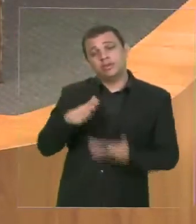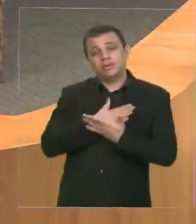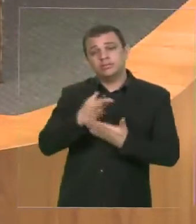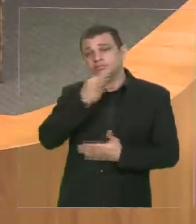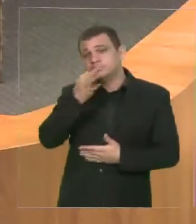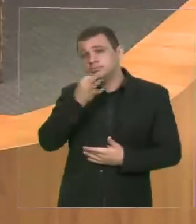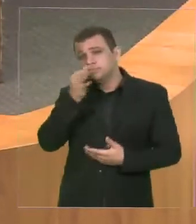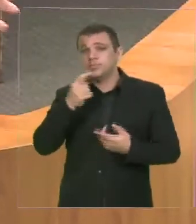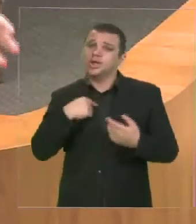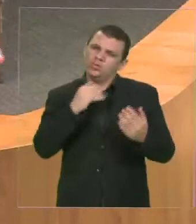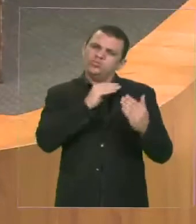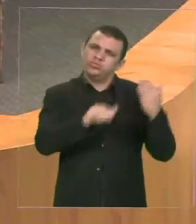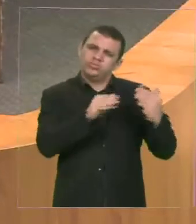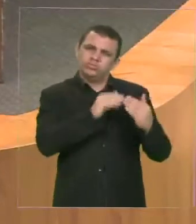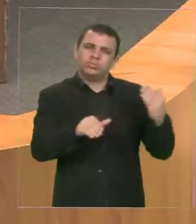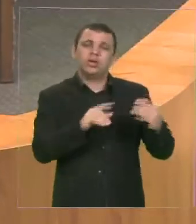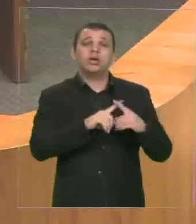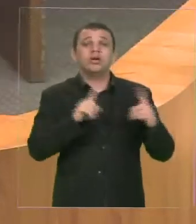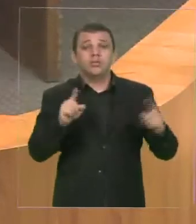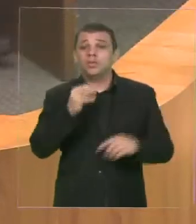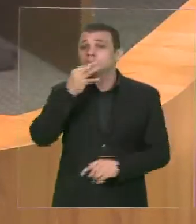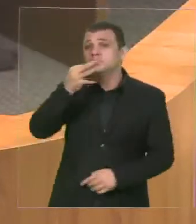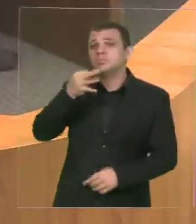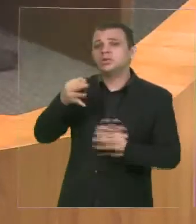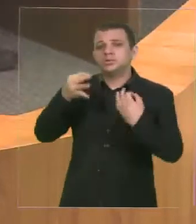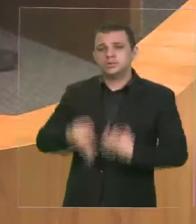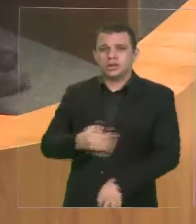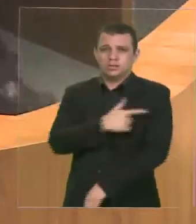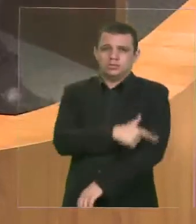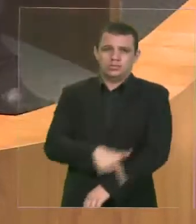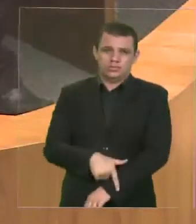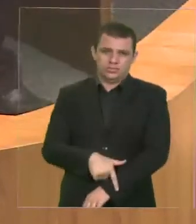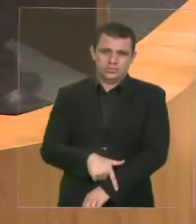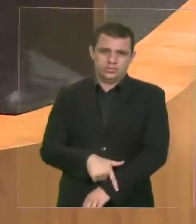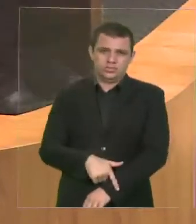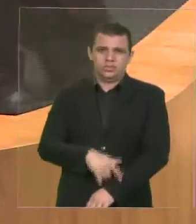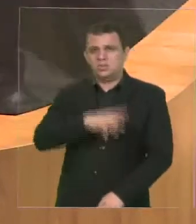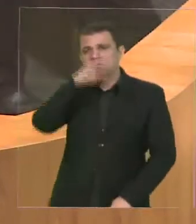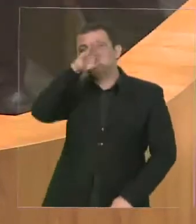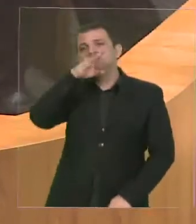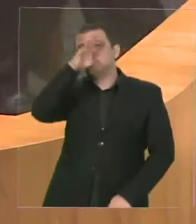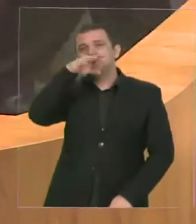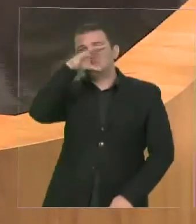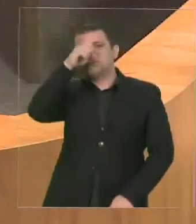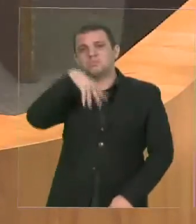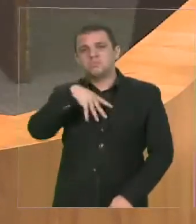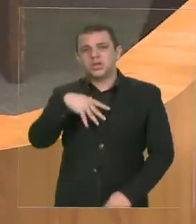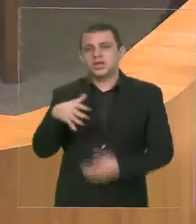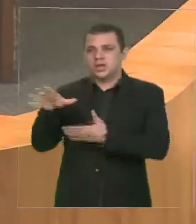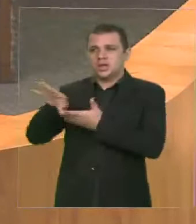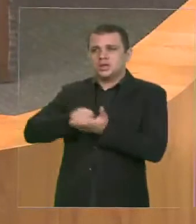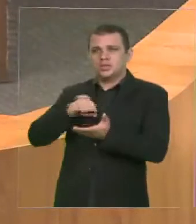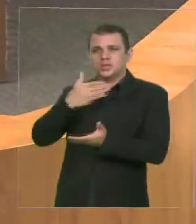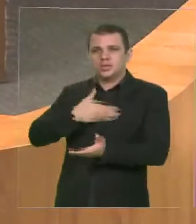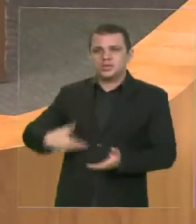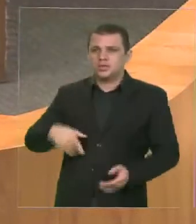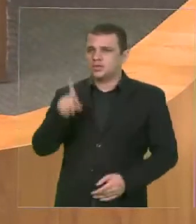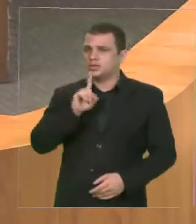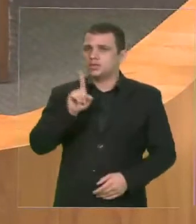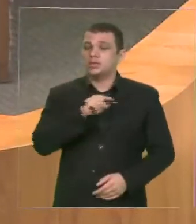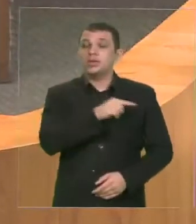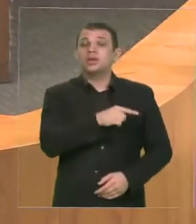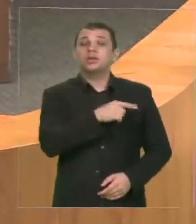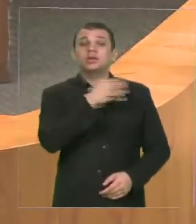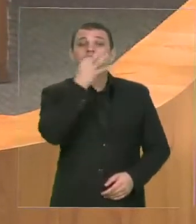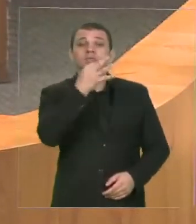argumentos que ele teve, mas foram argumentos civilizados, não argumentos ao estilo comunista. E esse argumento, um desses argumentos do Marcelo,